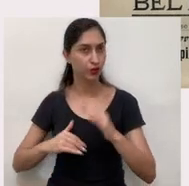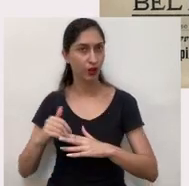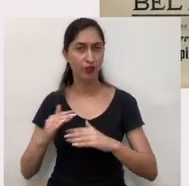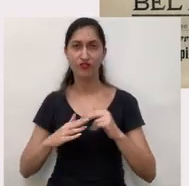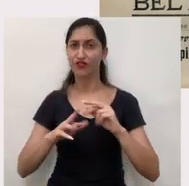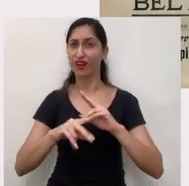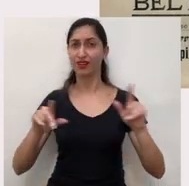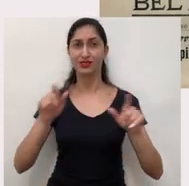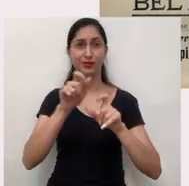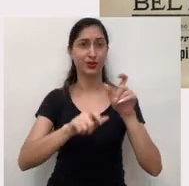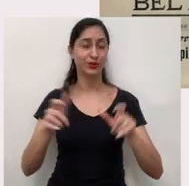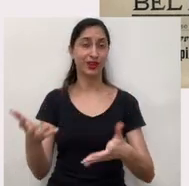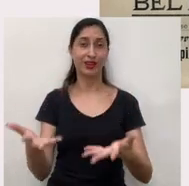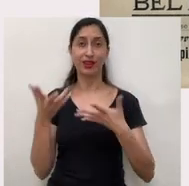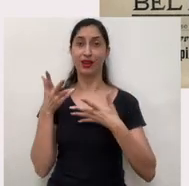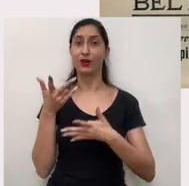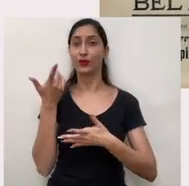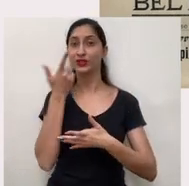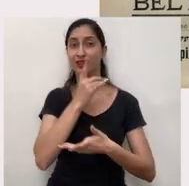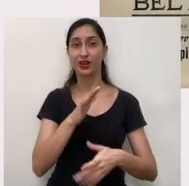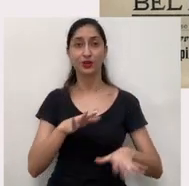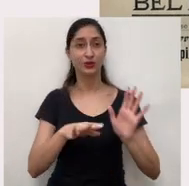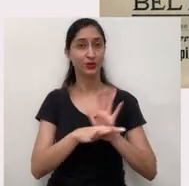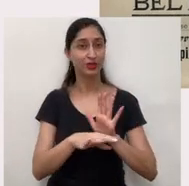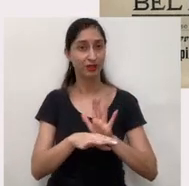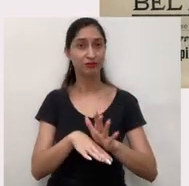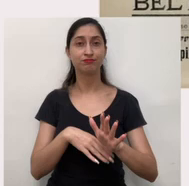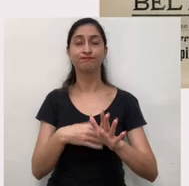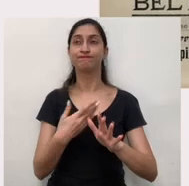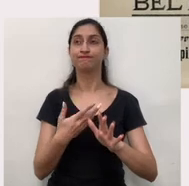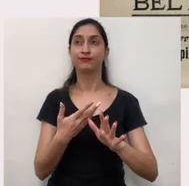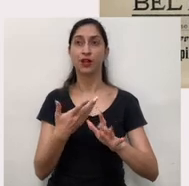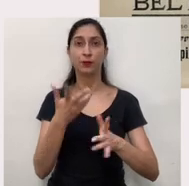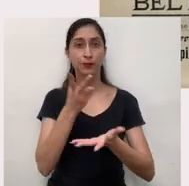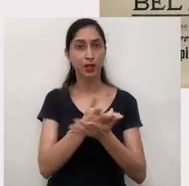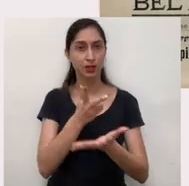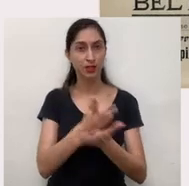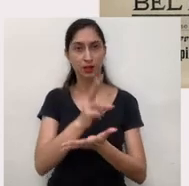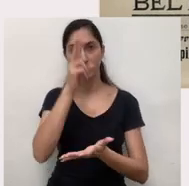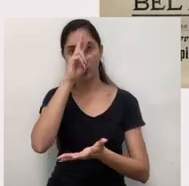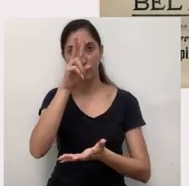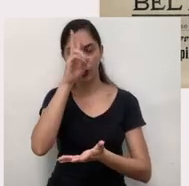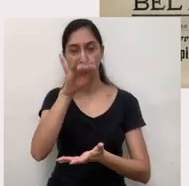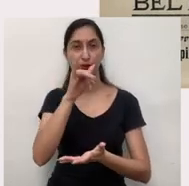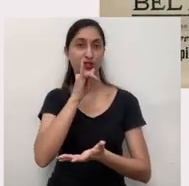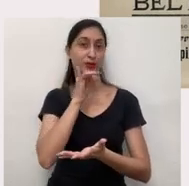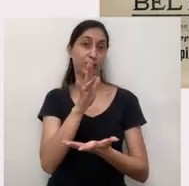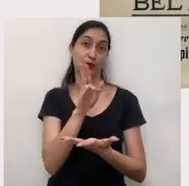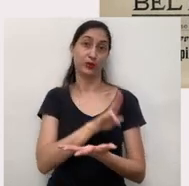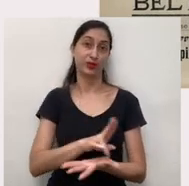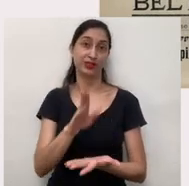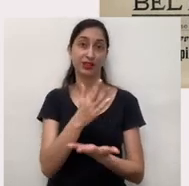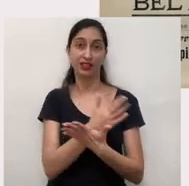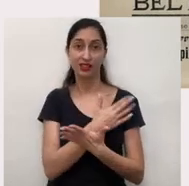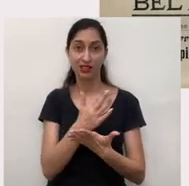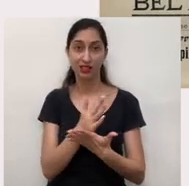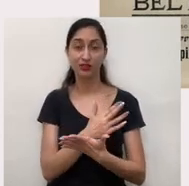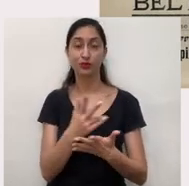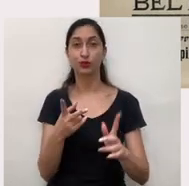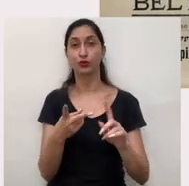que muitas vezes vêm impressos em livros, né, ou agora, né, um movimento forte no Instagram,